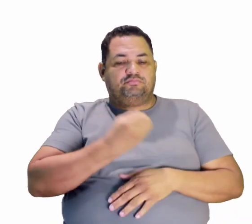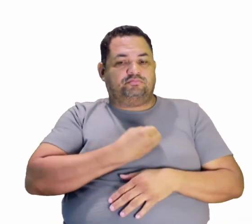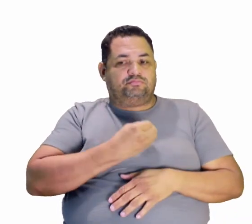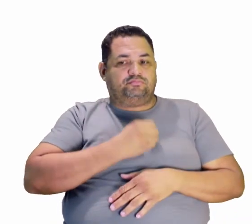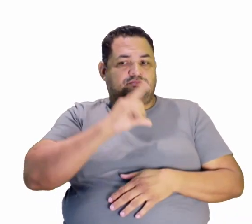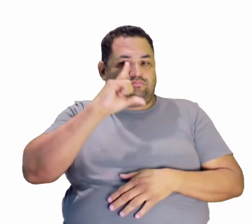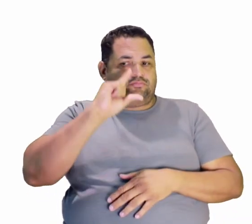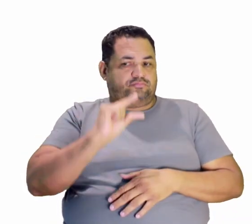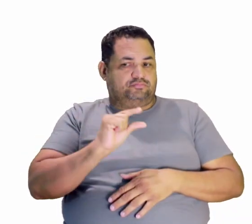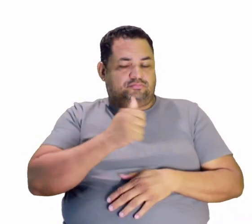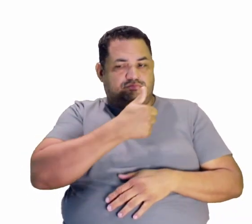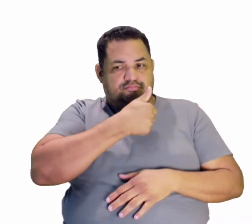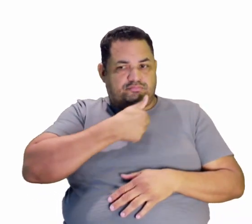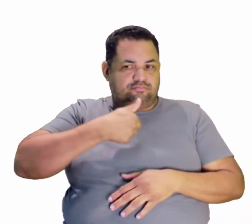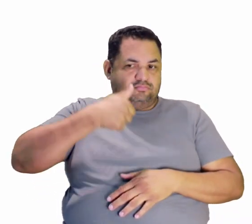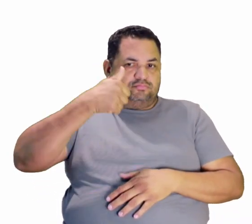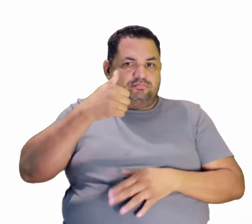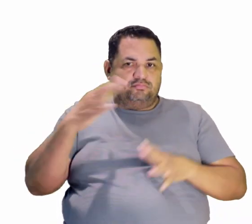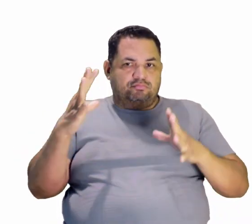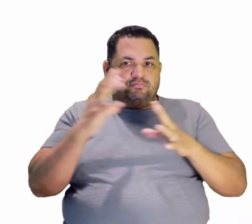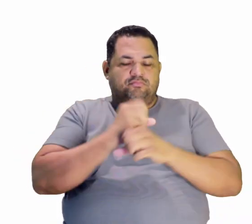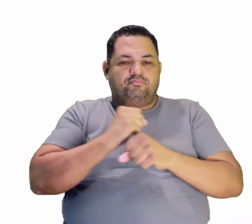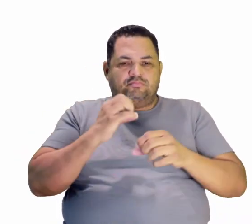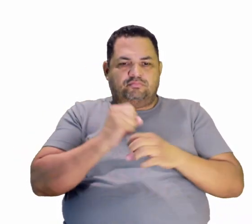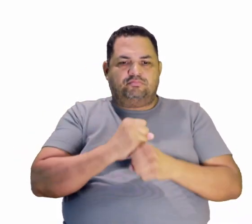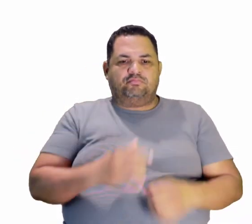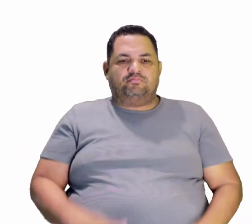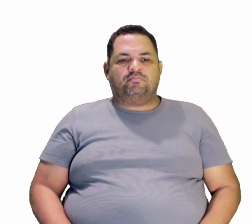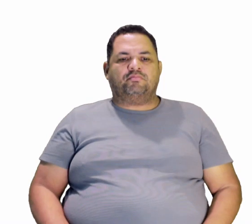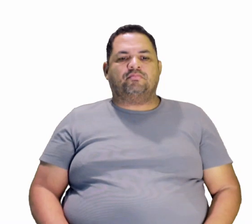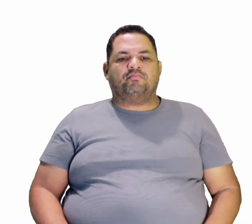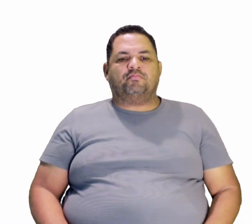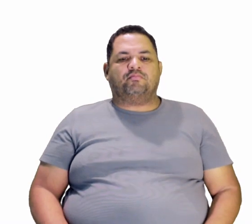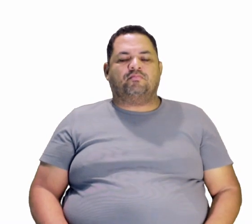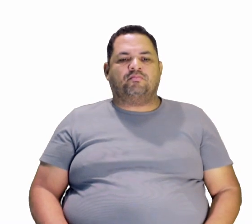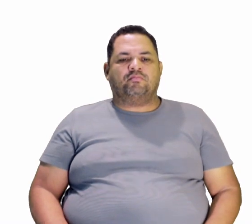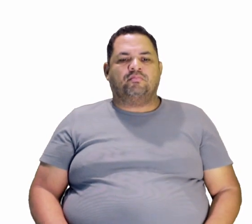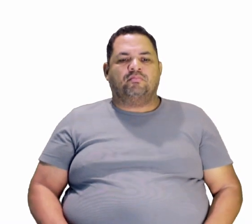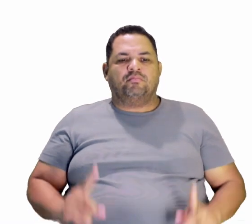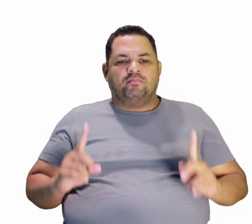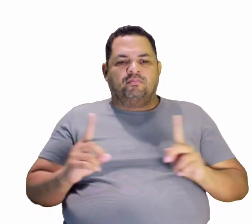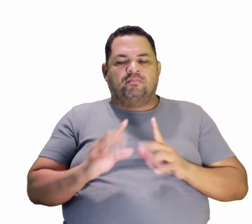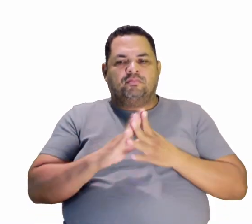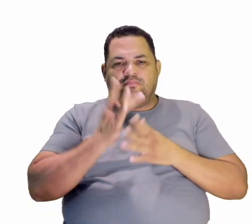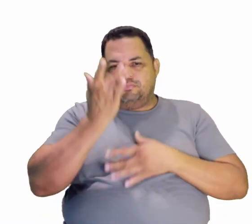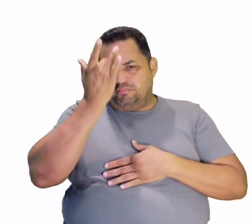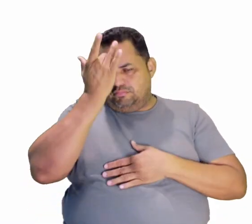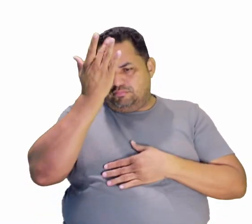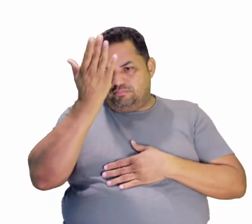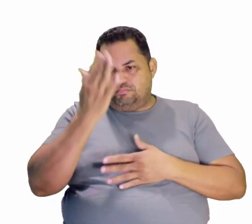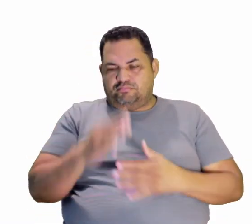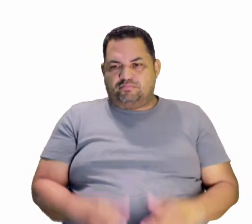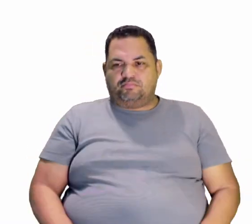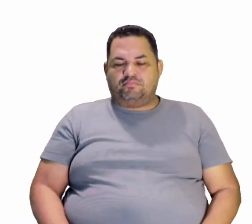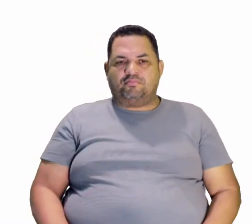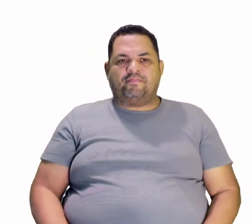em valores, mas é a mesma equação, né, só que reduzida, e facilita o cálculo,